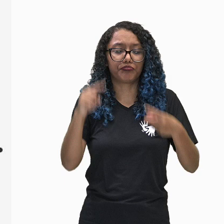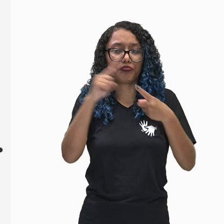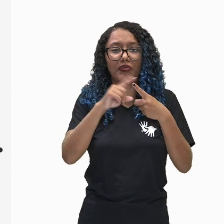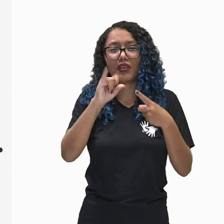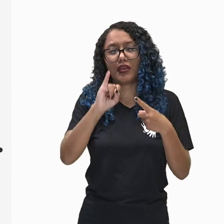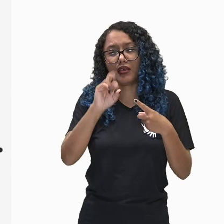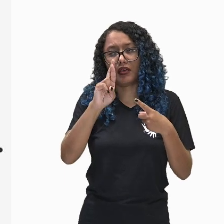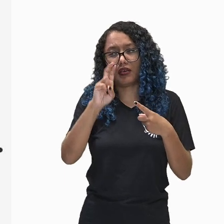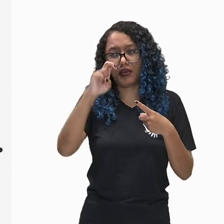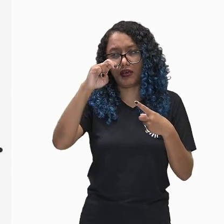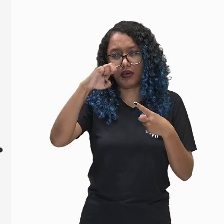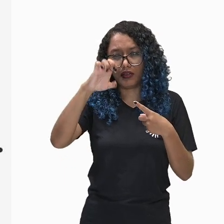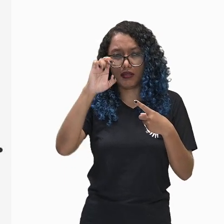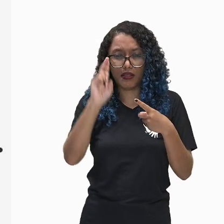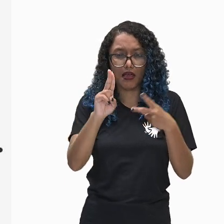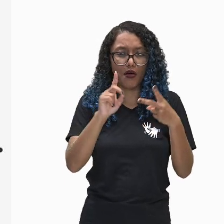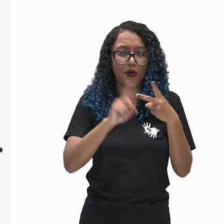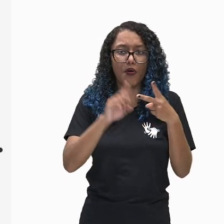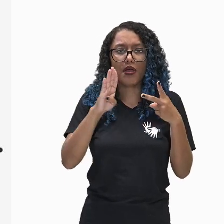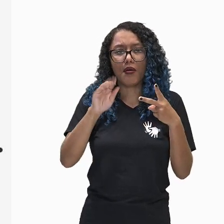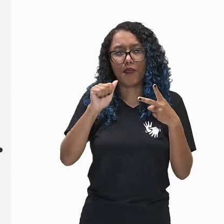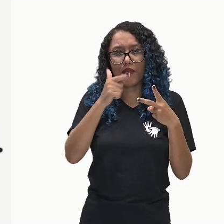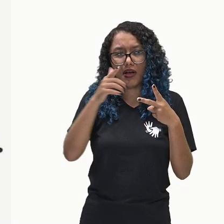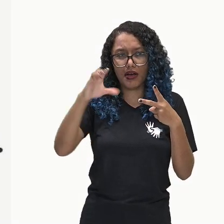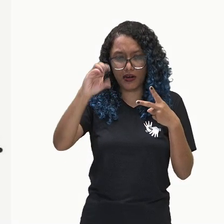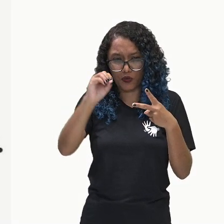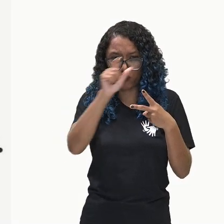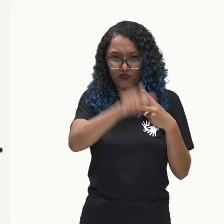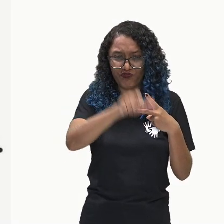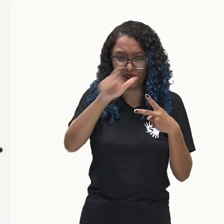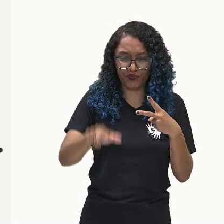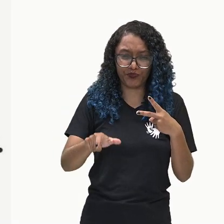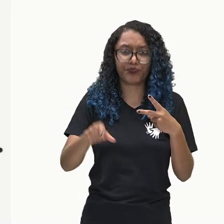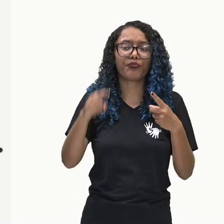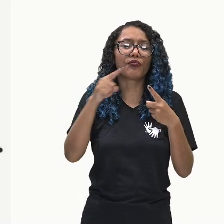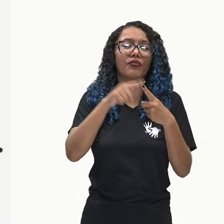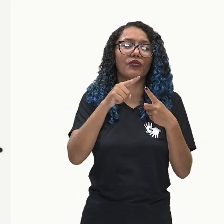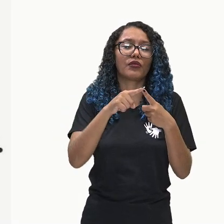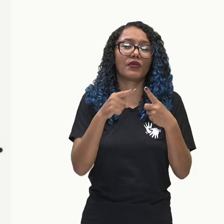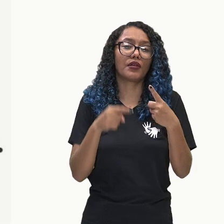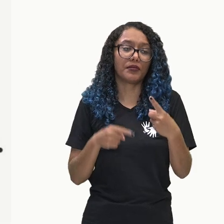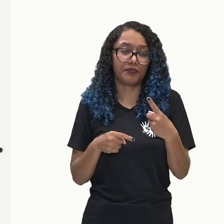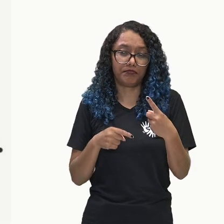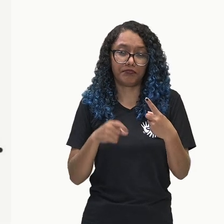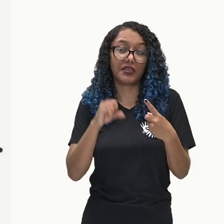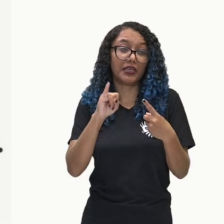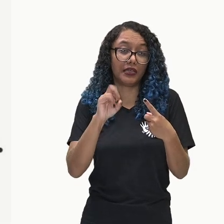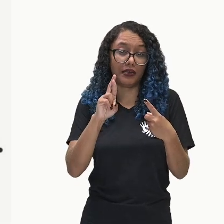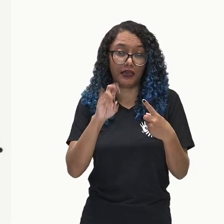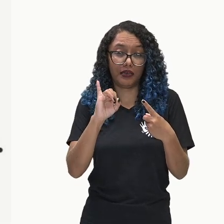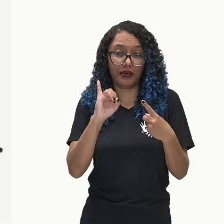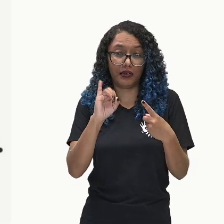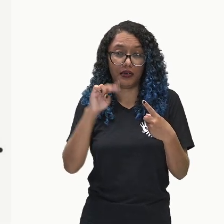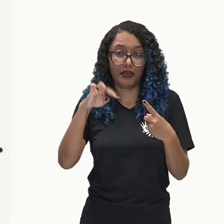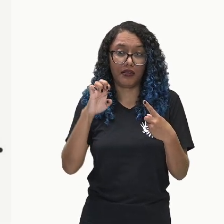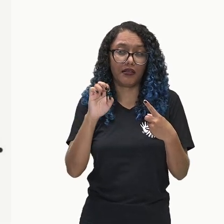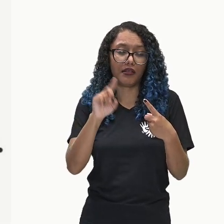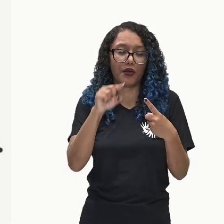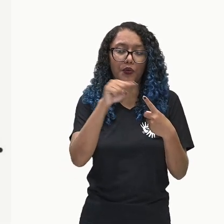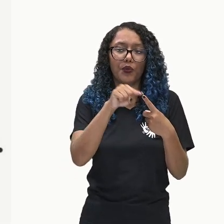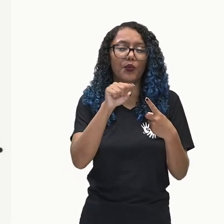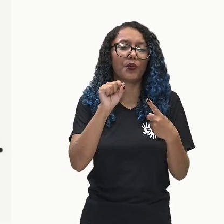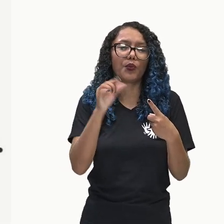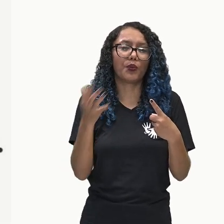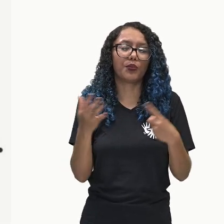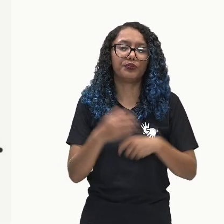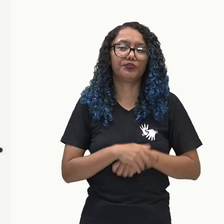Vamos refletir um pouquinho na figura desse camarada aqui, tá, gente? Irineu Evangelista de Souza, considerado por